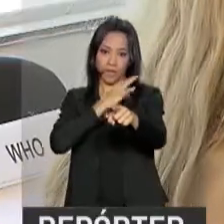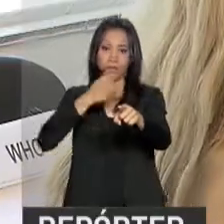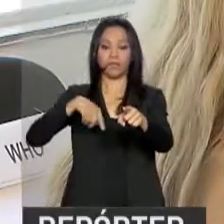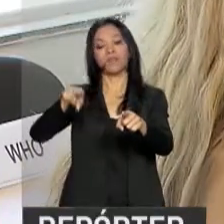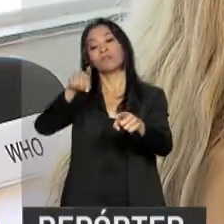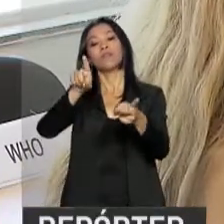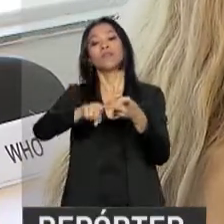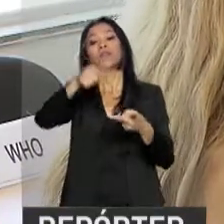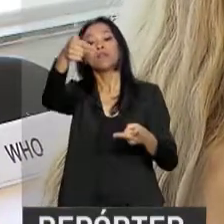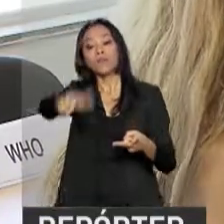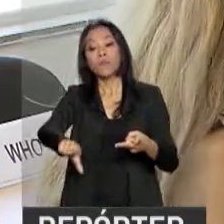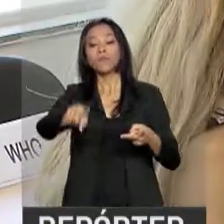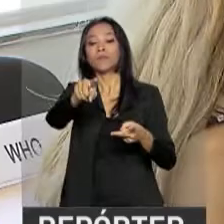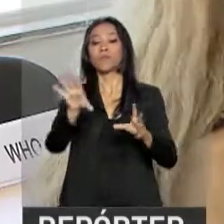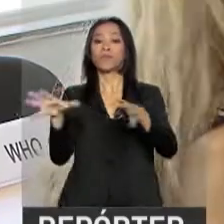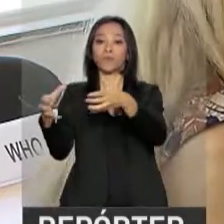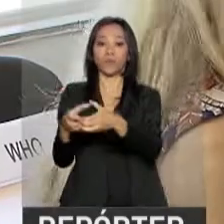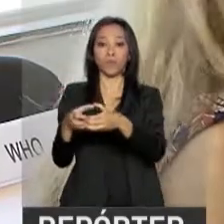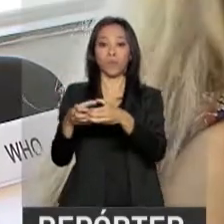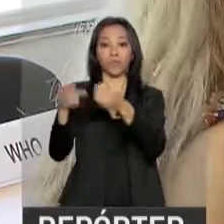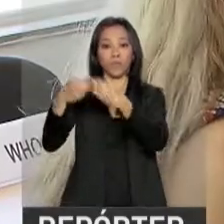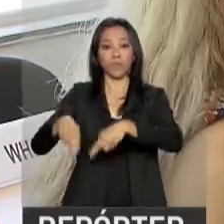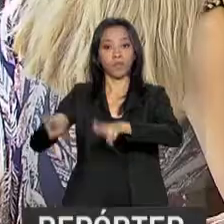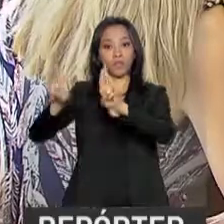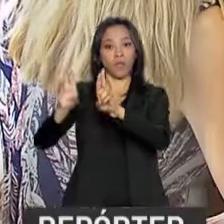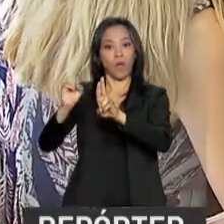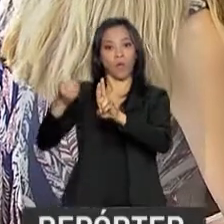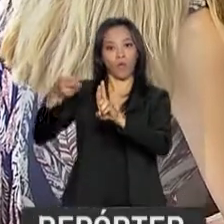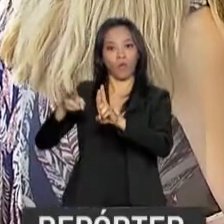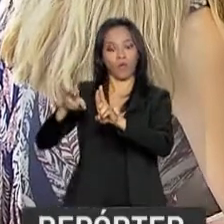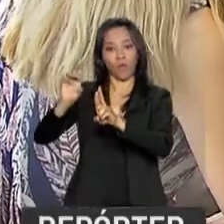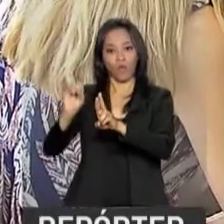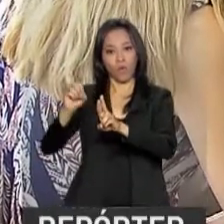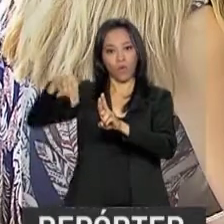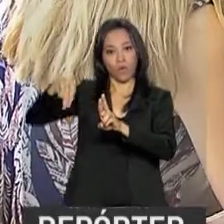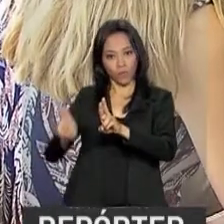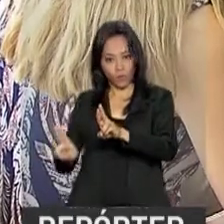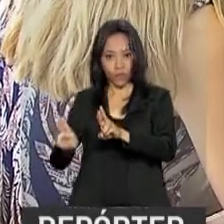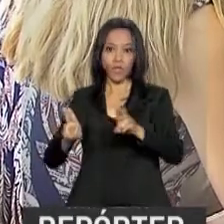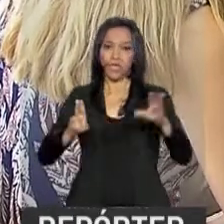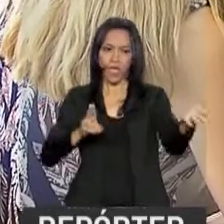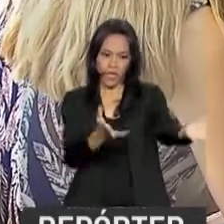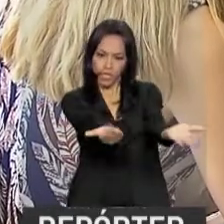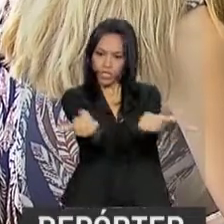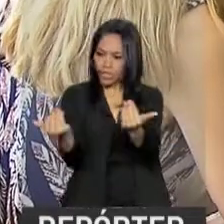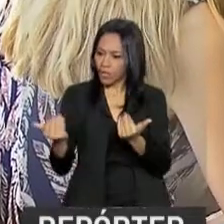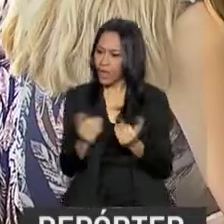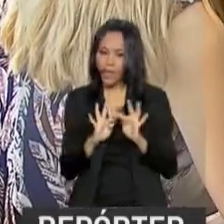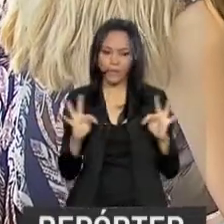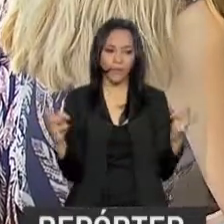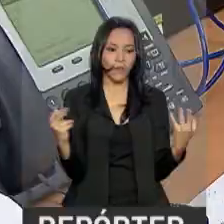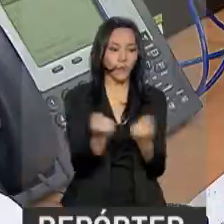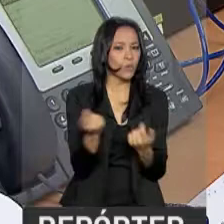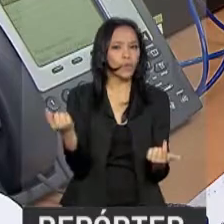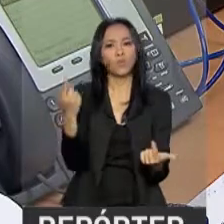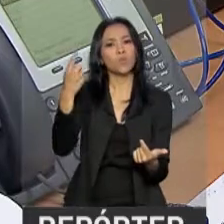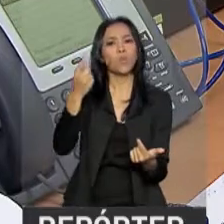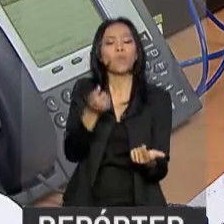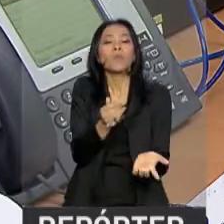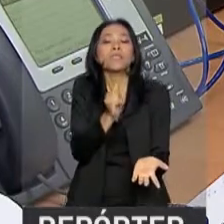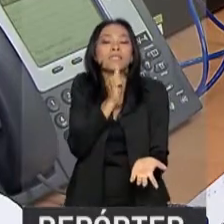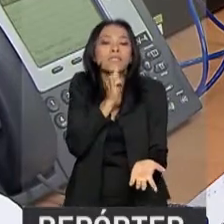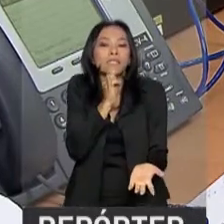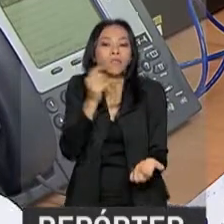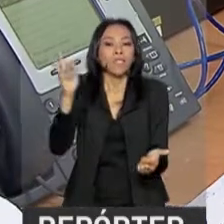de agências das nações unidas a ideia é juntar todos os envolvidos numa situação de crise para que as